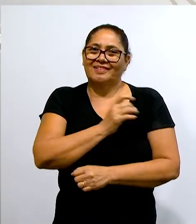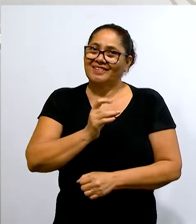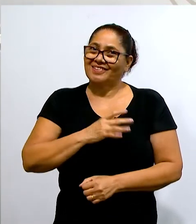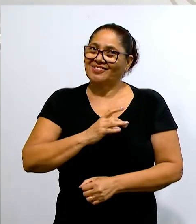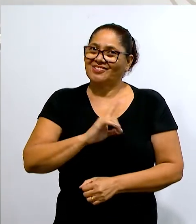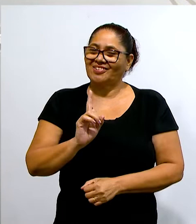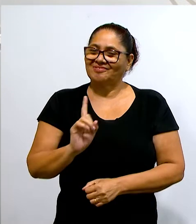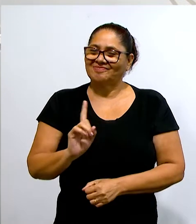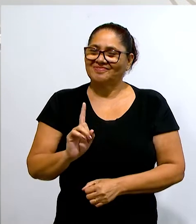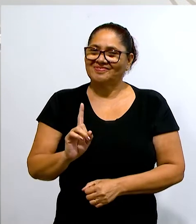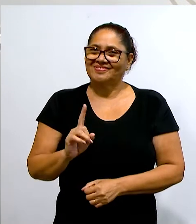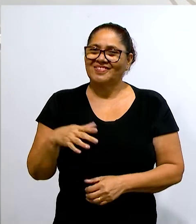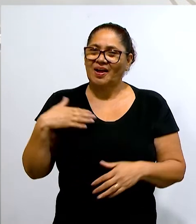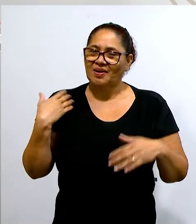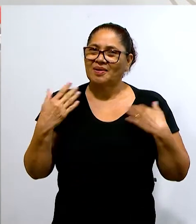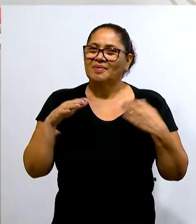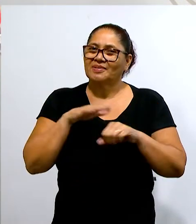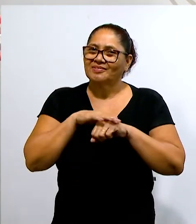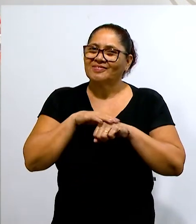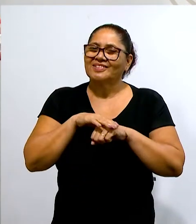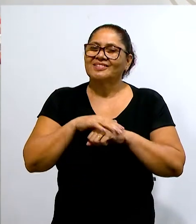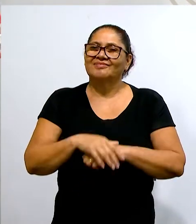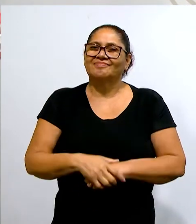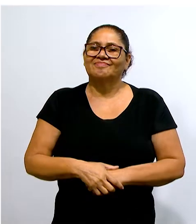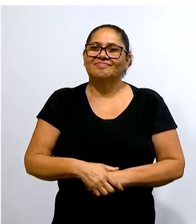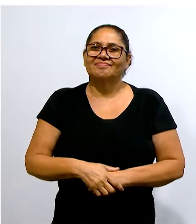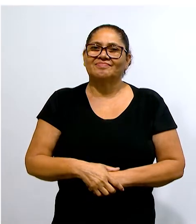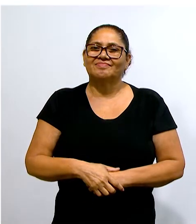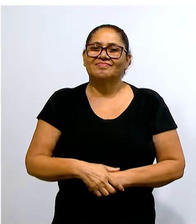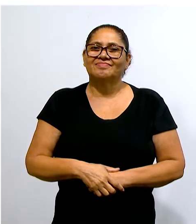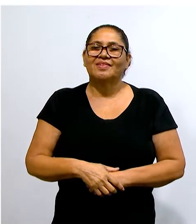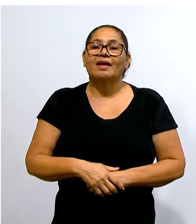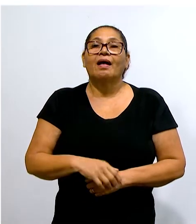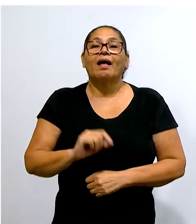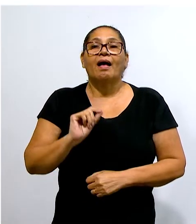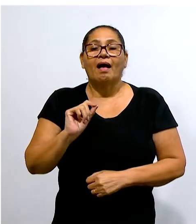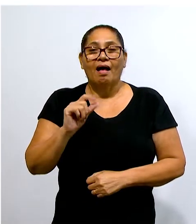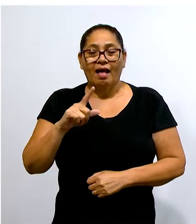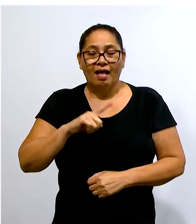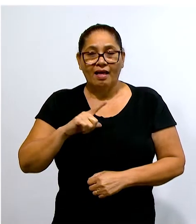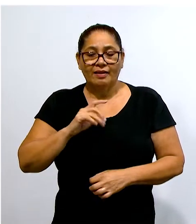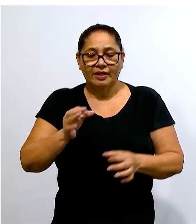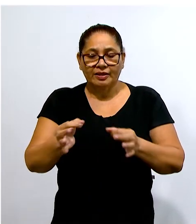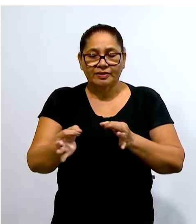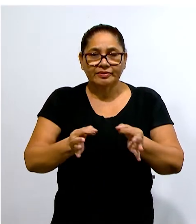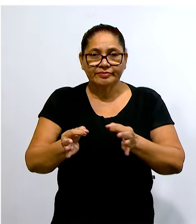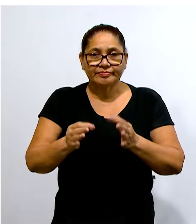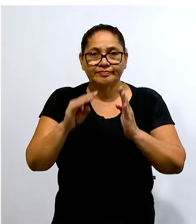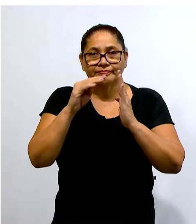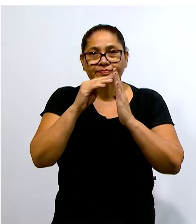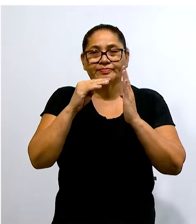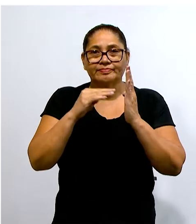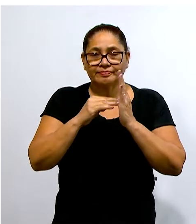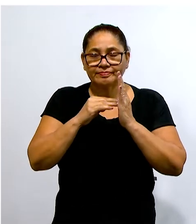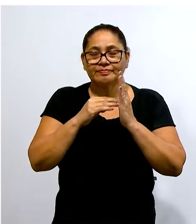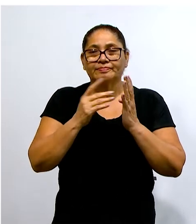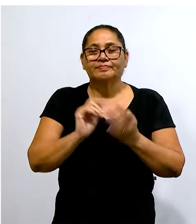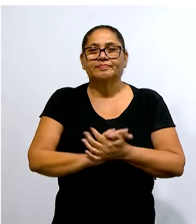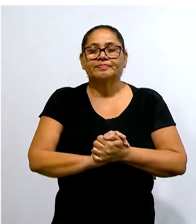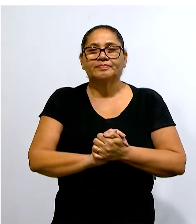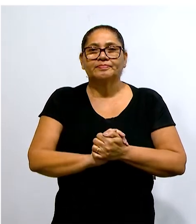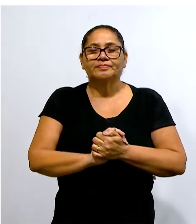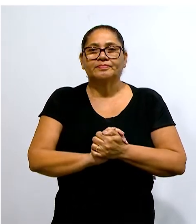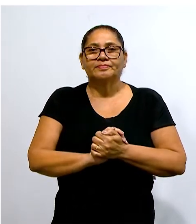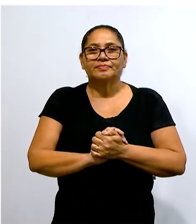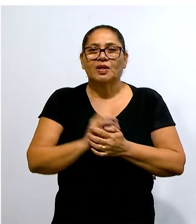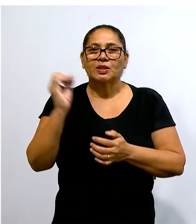assustá-lo, não. Depois a gente vai conversar sobre isso. Aí nós temos ainda a organização dos conteúdos.